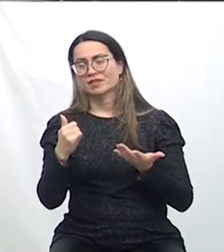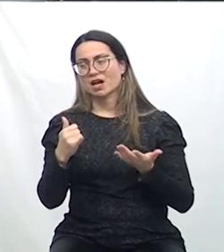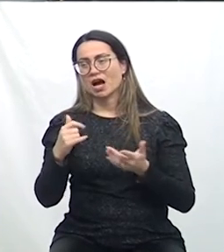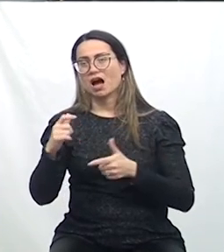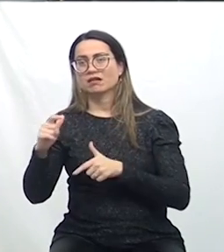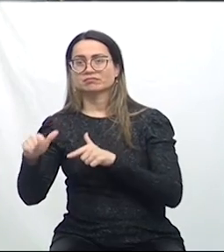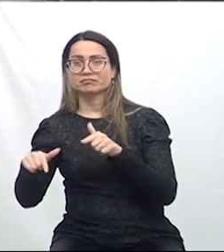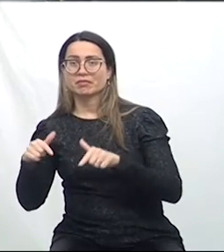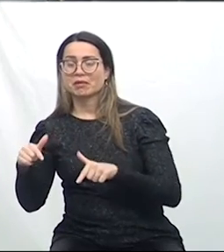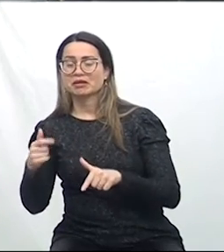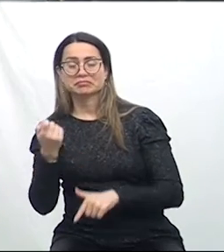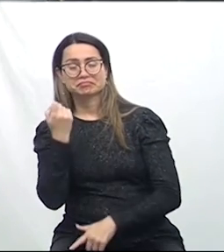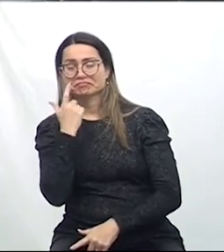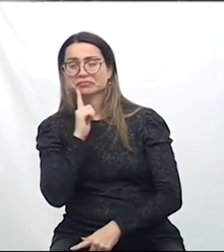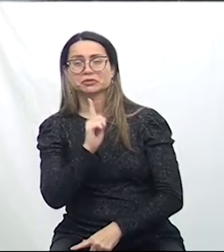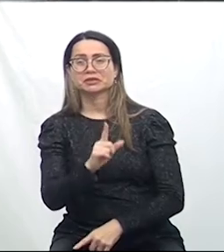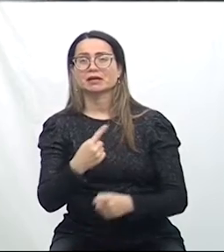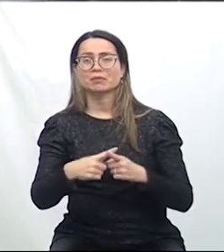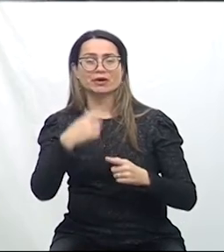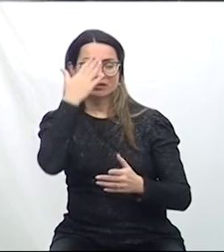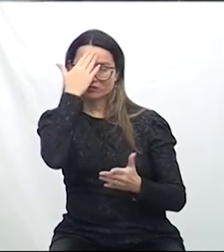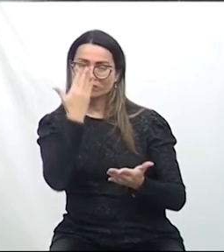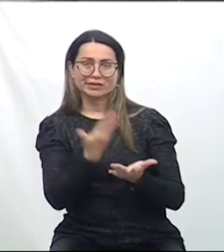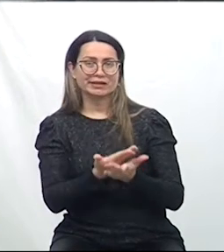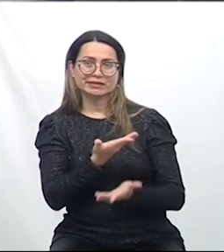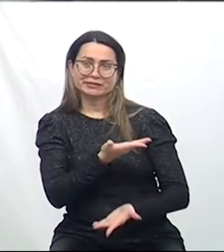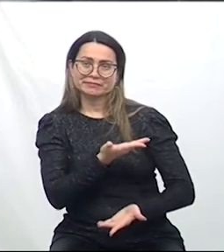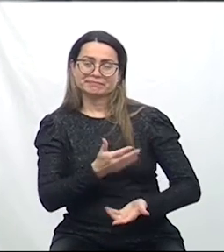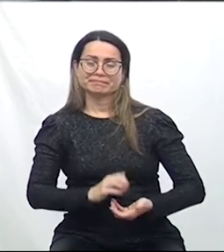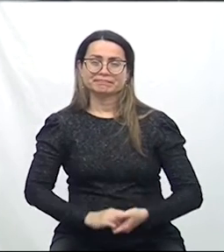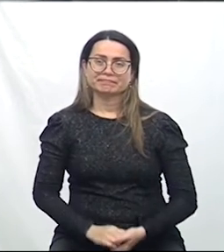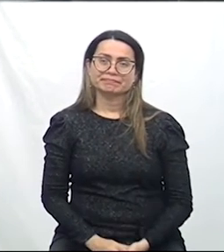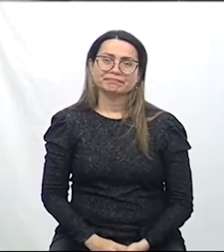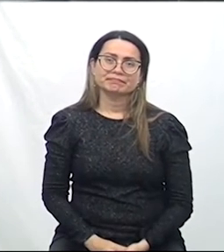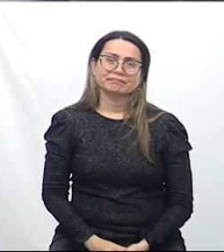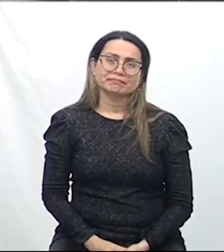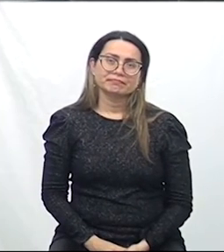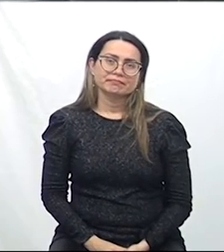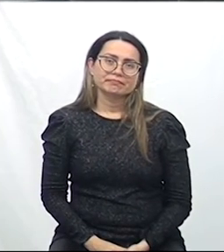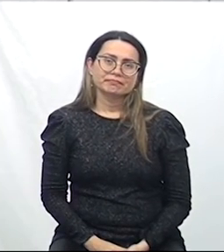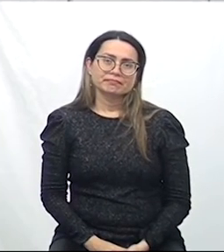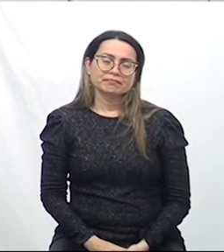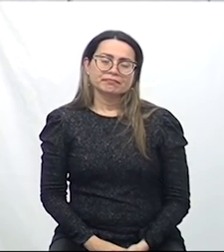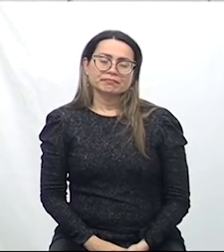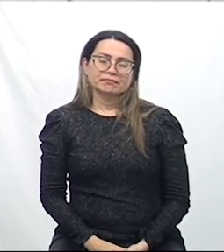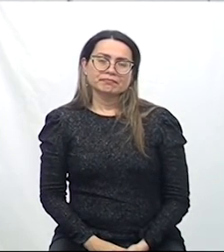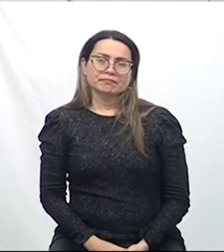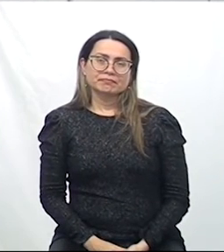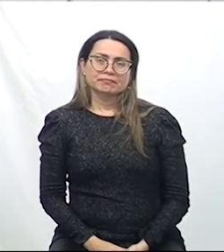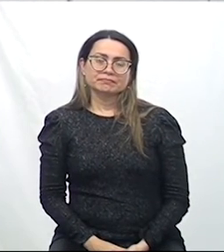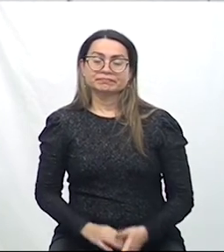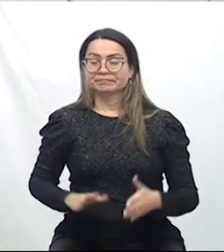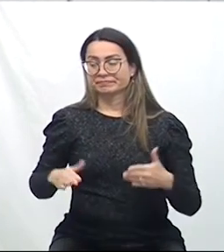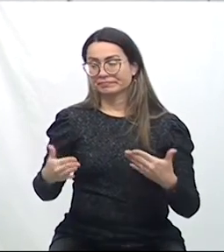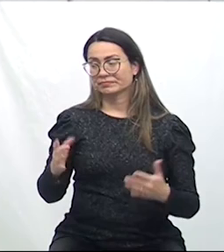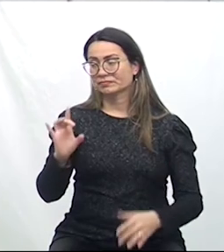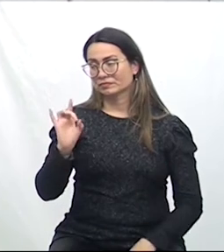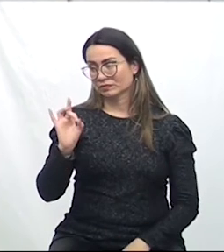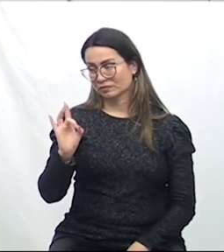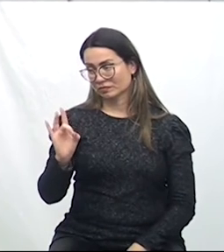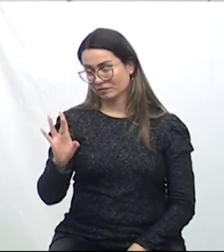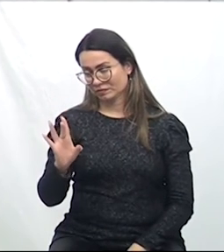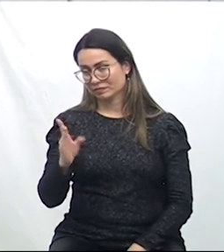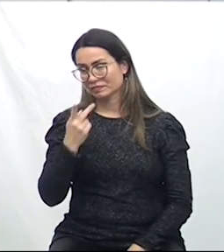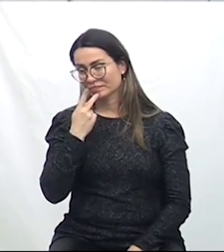emprego, porque também não tem a confiança, né? Se é da parte, vereador. Uma parte, vereador. É, só contribuindo,